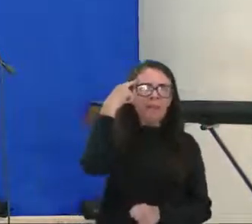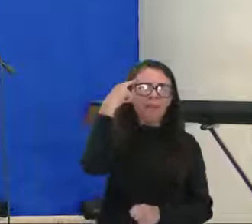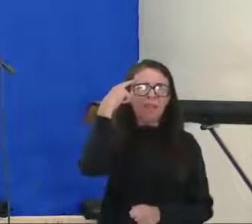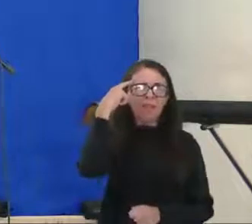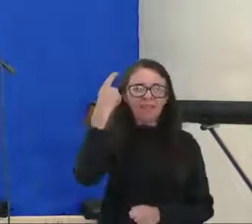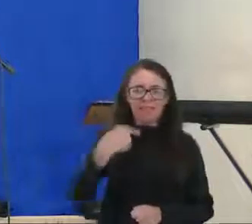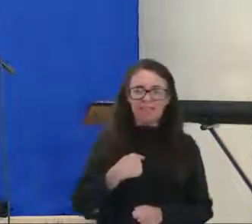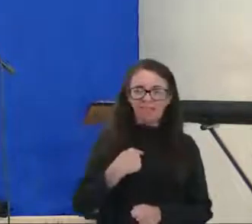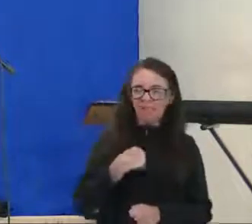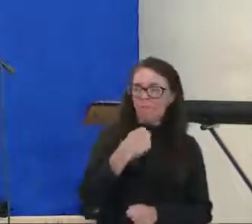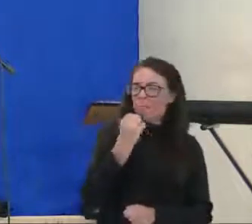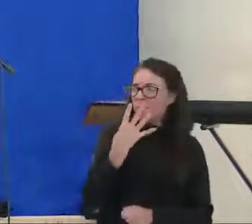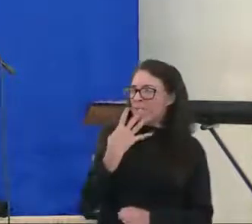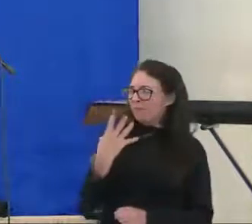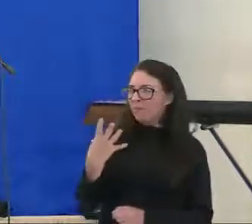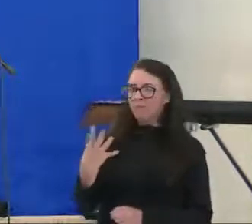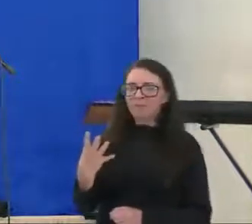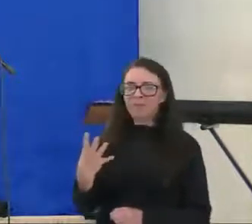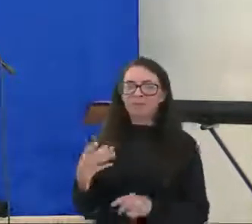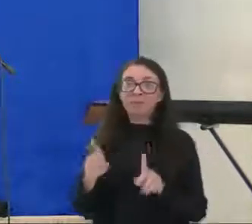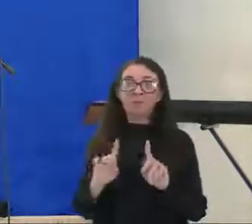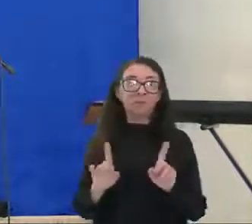mesmo.